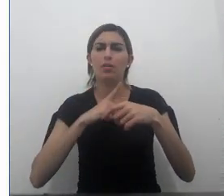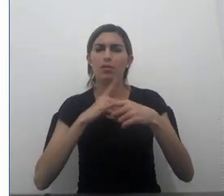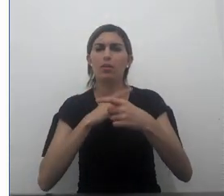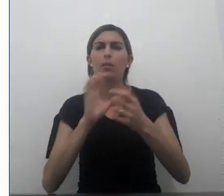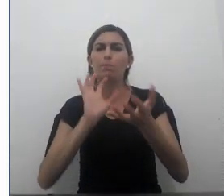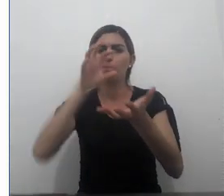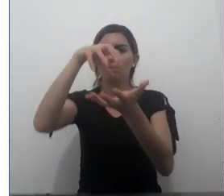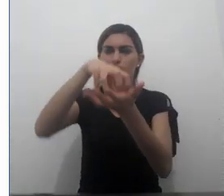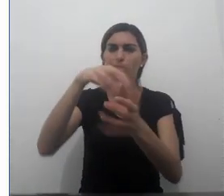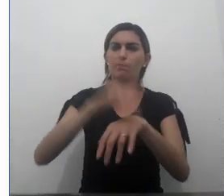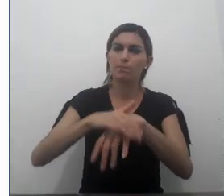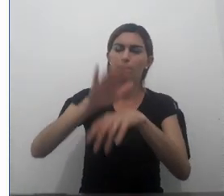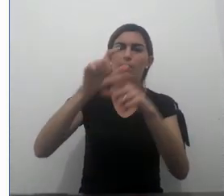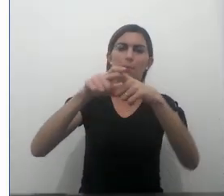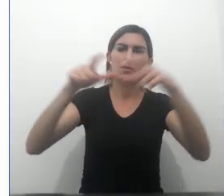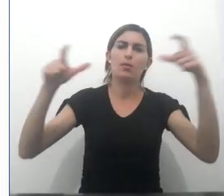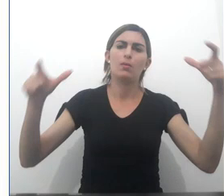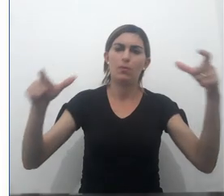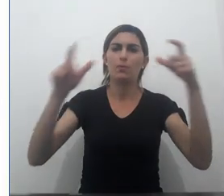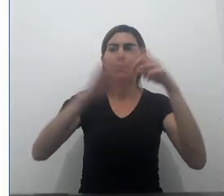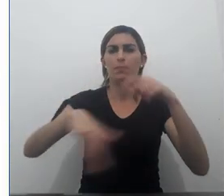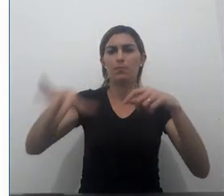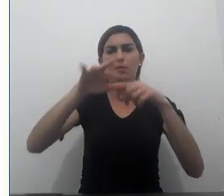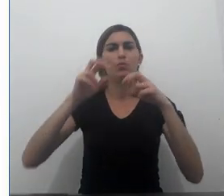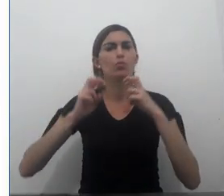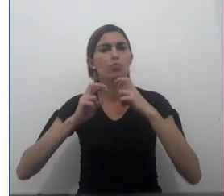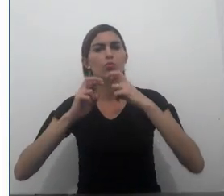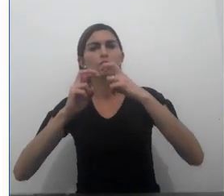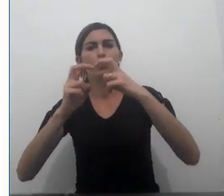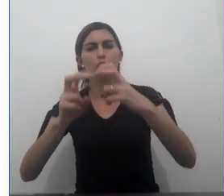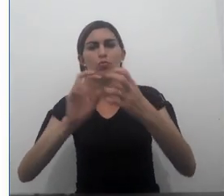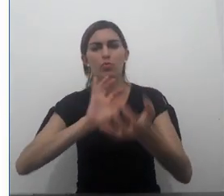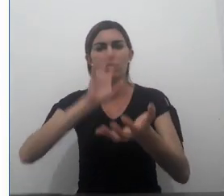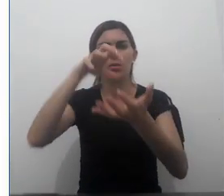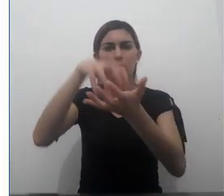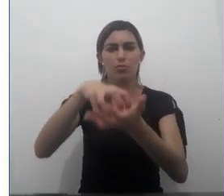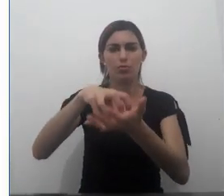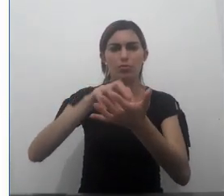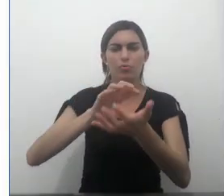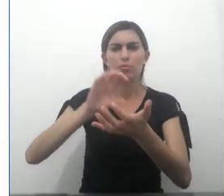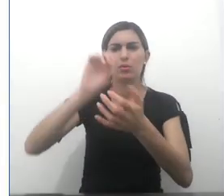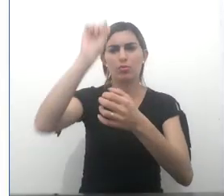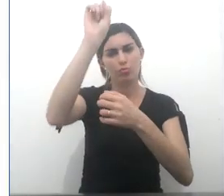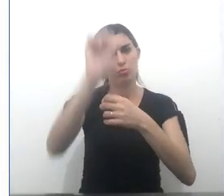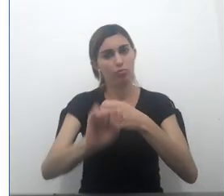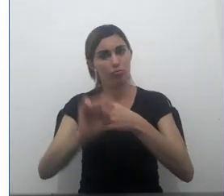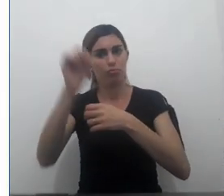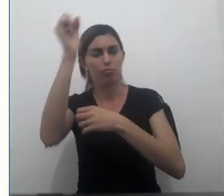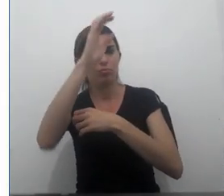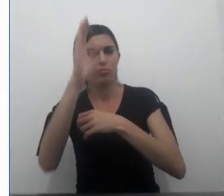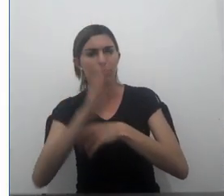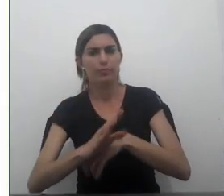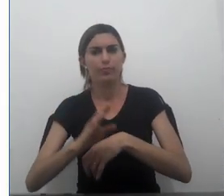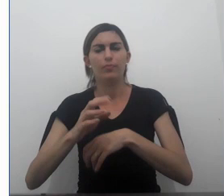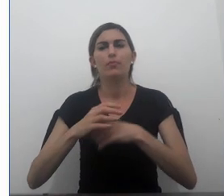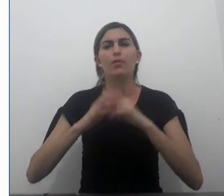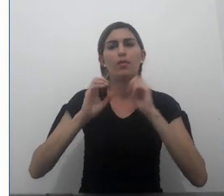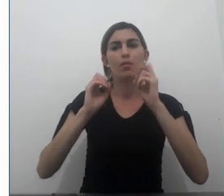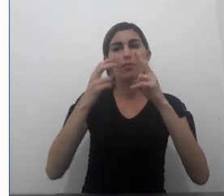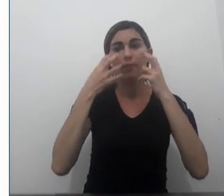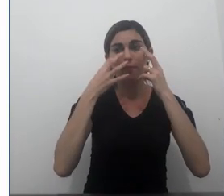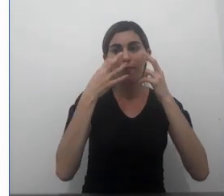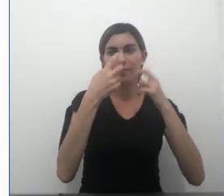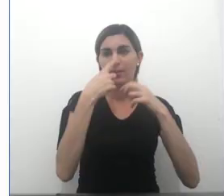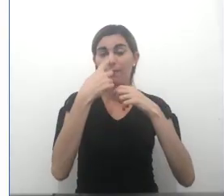que existe uma concentração maior de uma malha ferroviária na região centro-sul do Brasil. Ok,